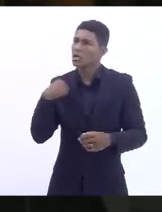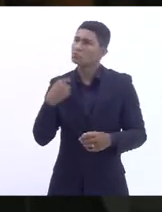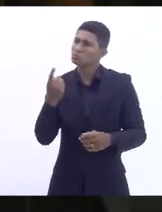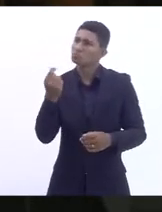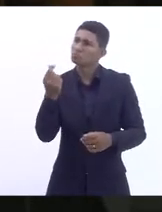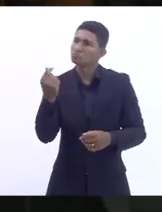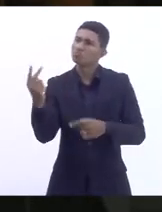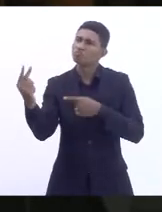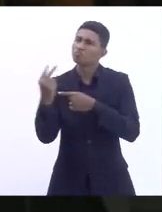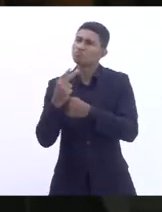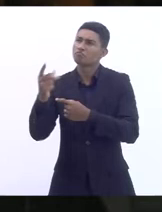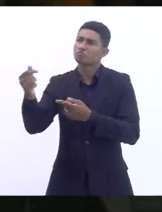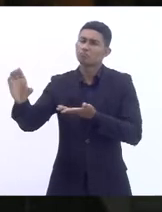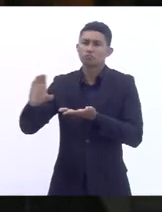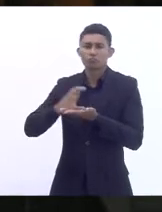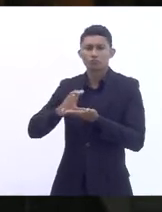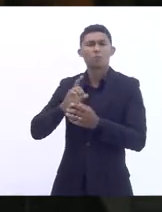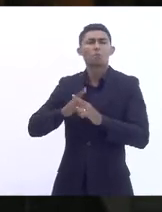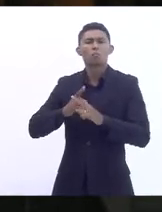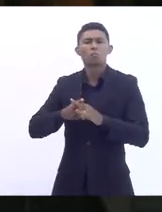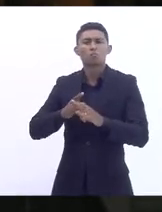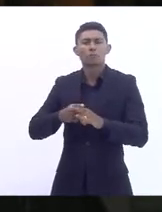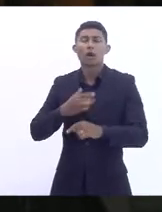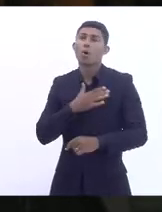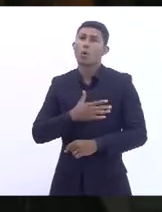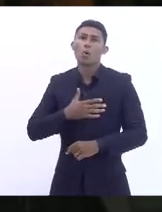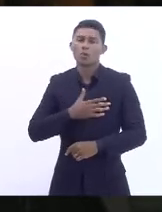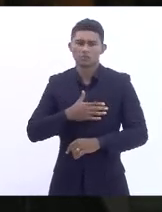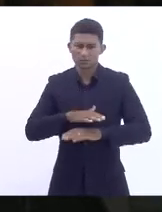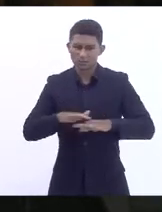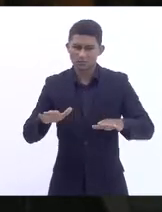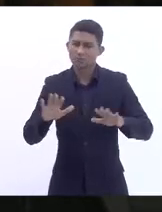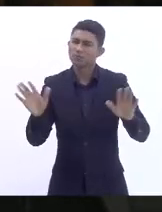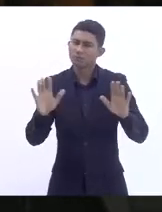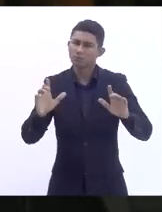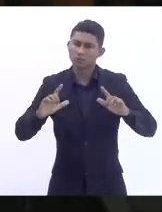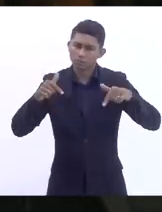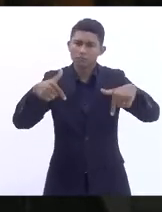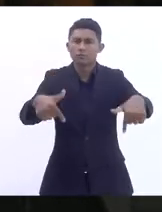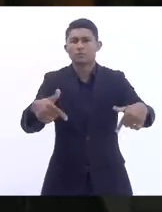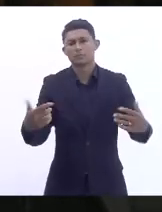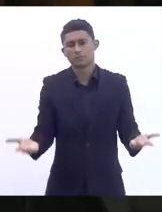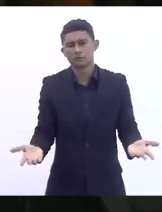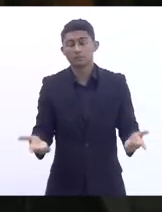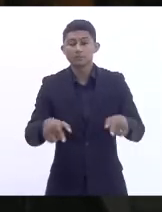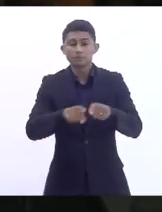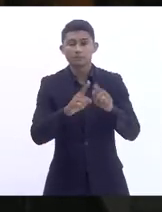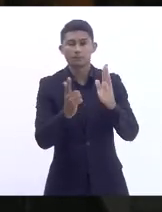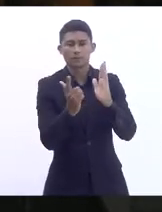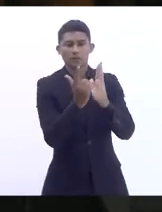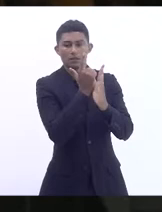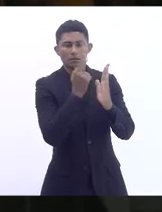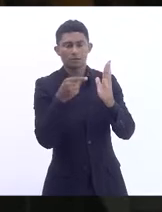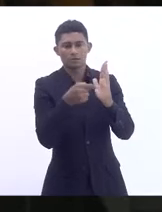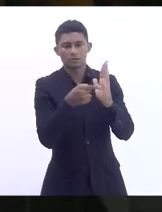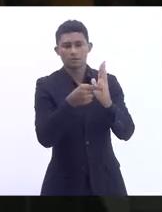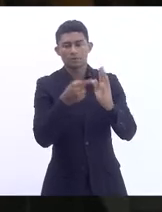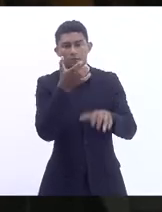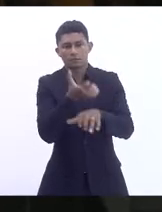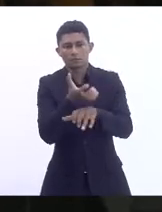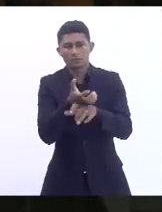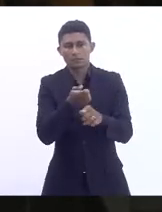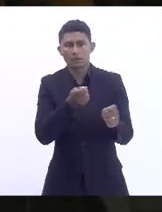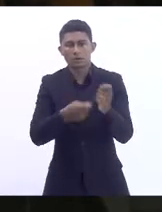E qualquer livro de princípios de economia diz que